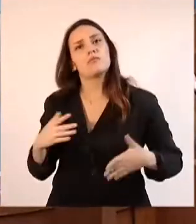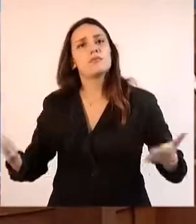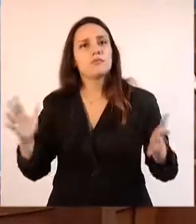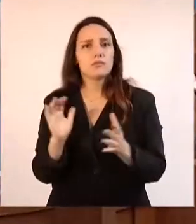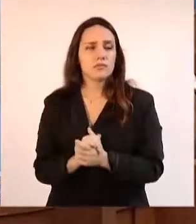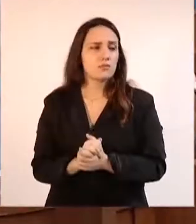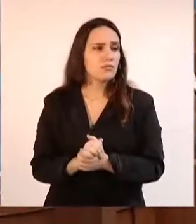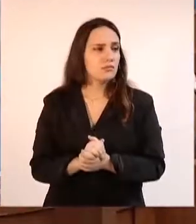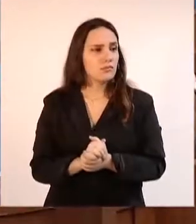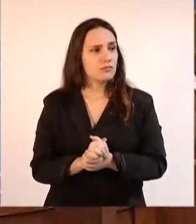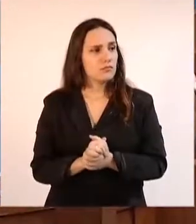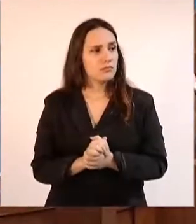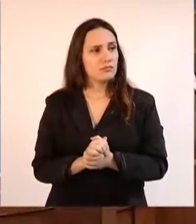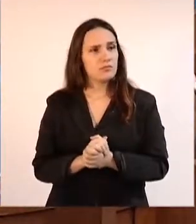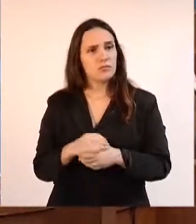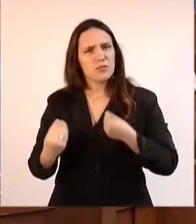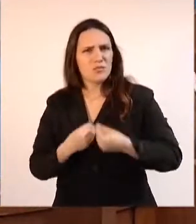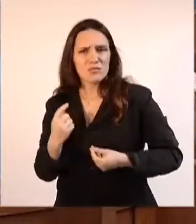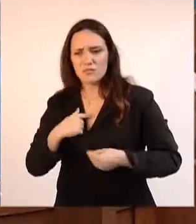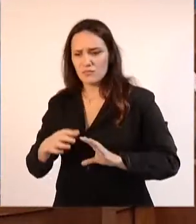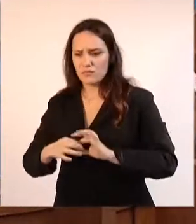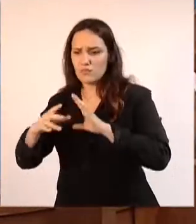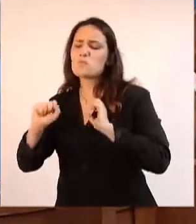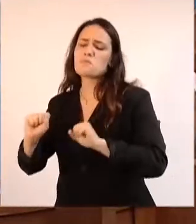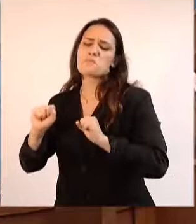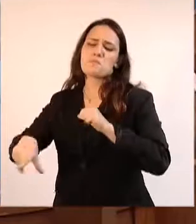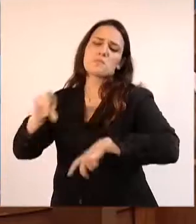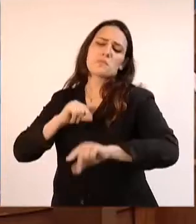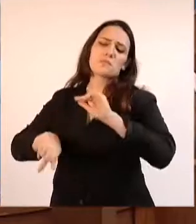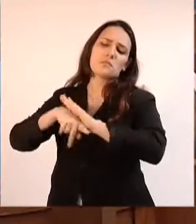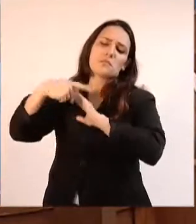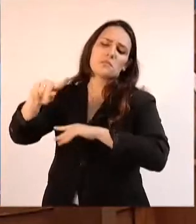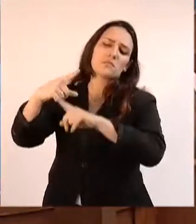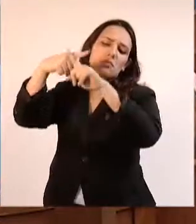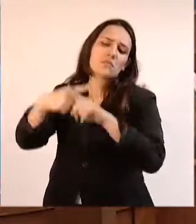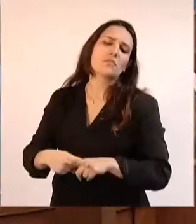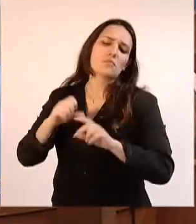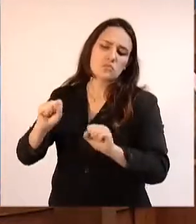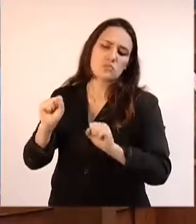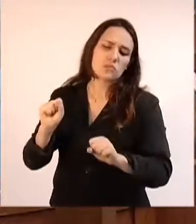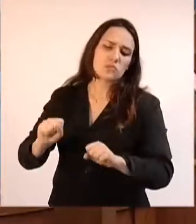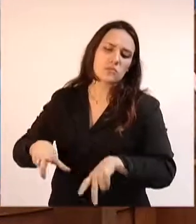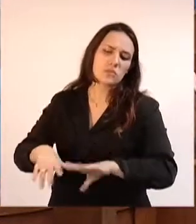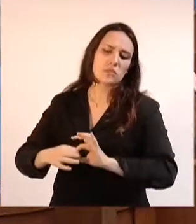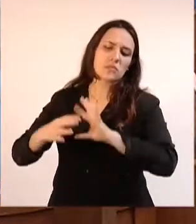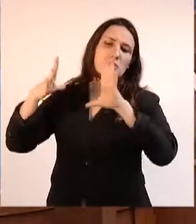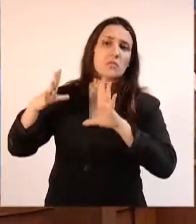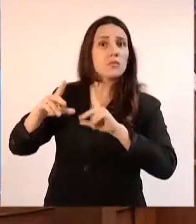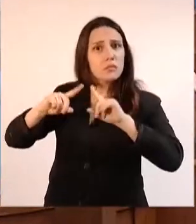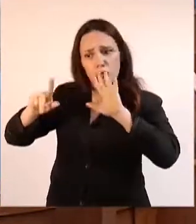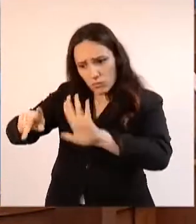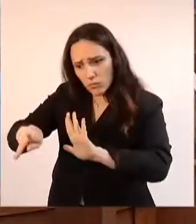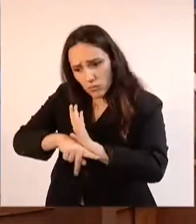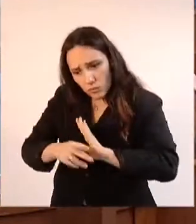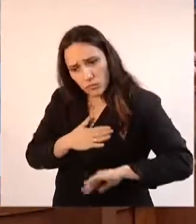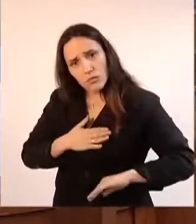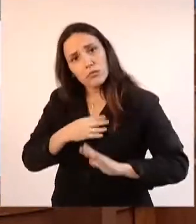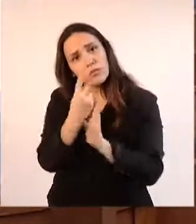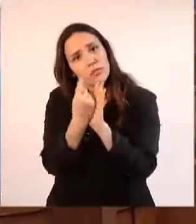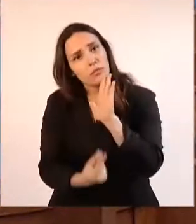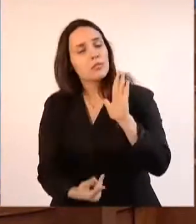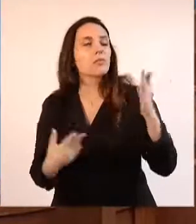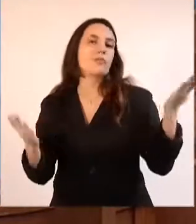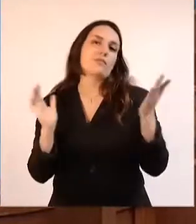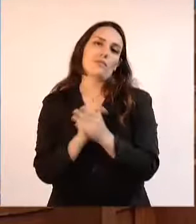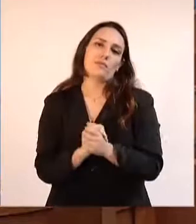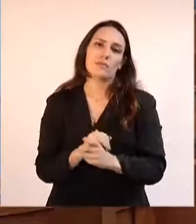orçamento e eu dou autonomia administrativa, financeira, sem que eu tenha a devida previsão orçamentária?